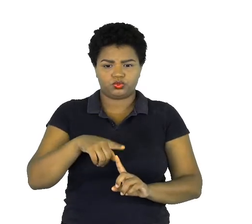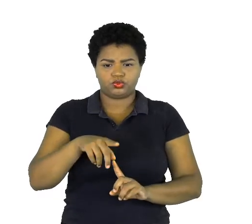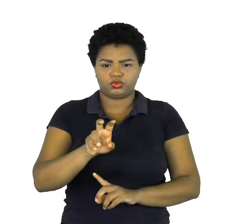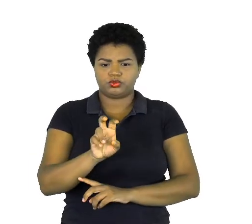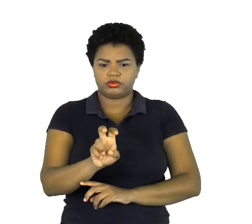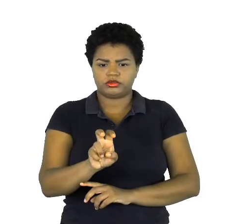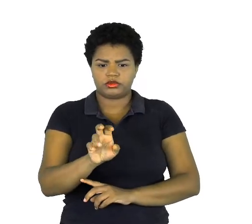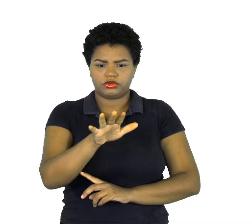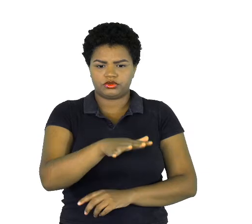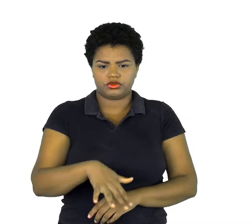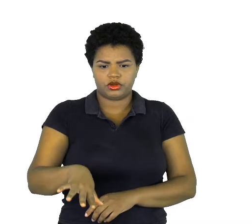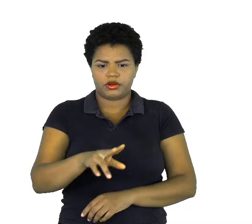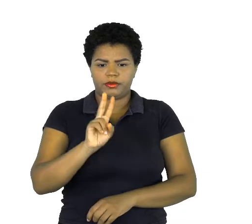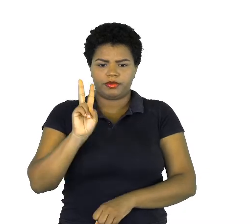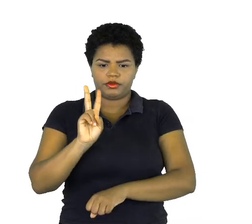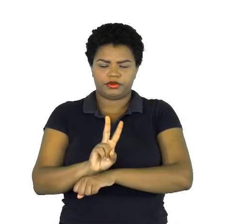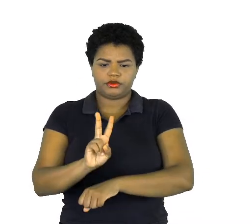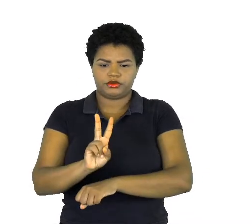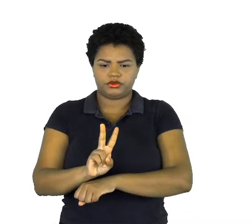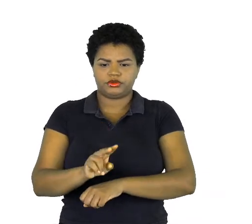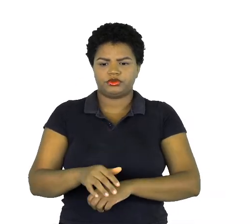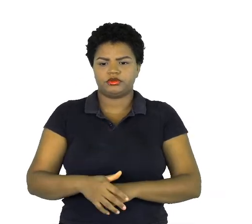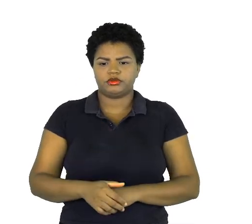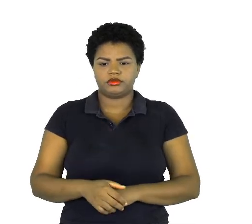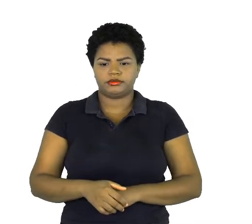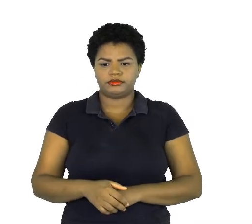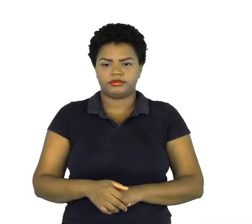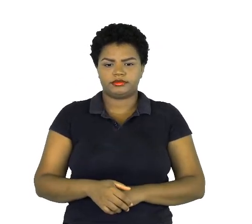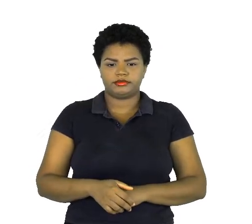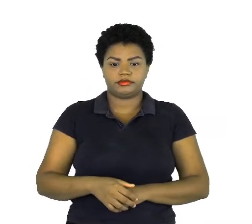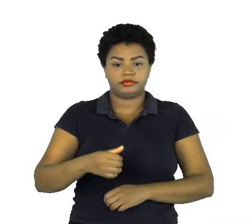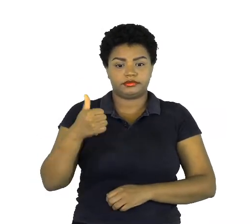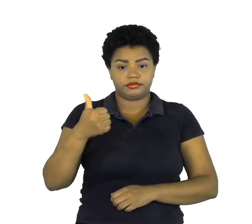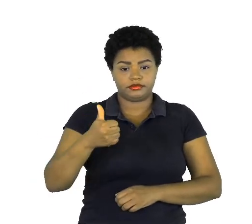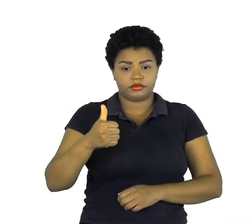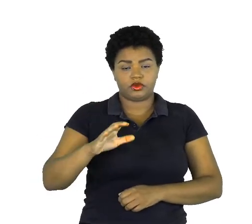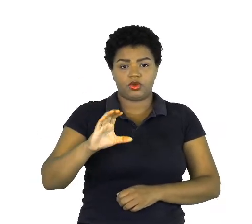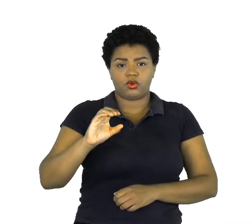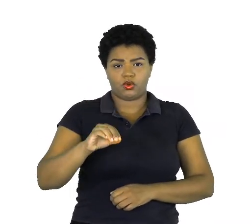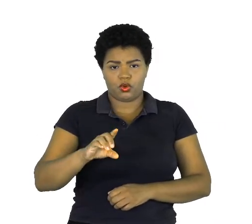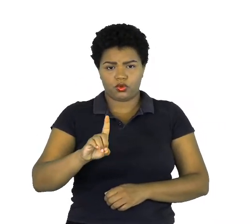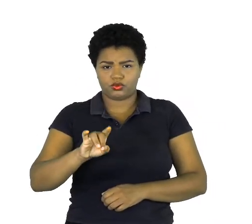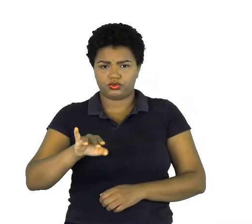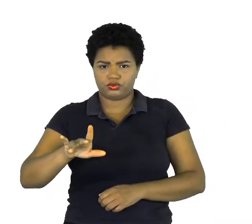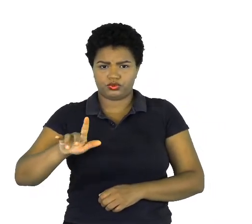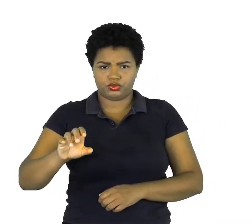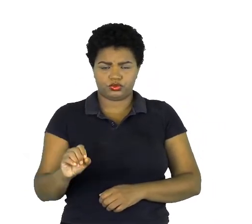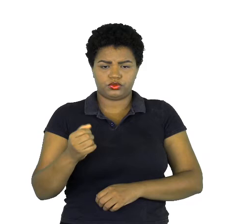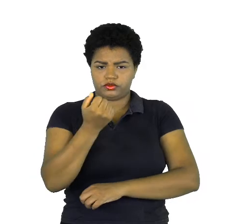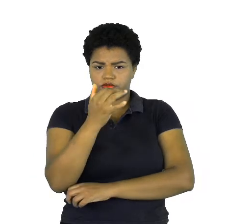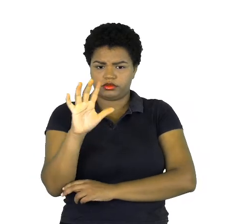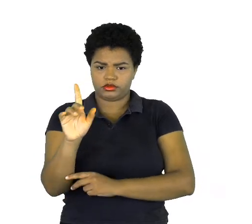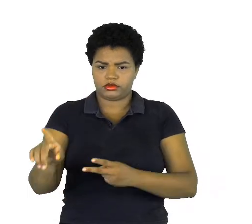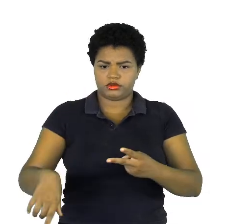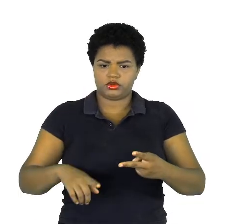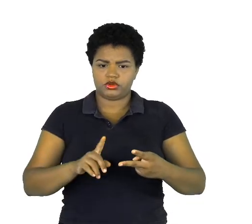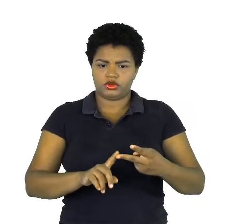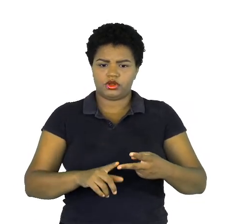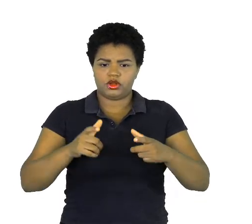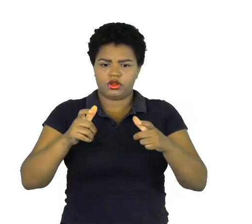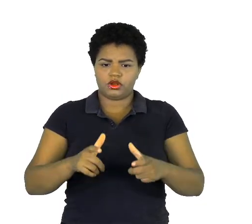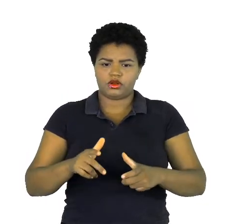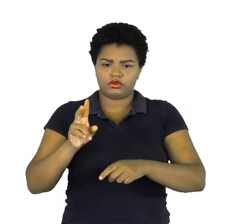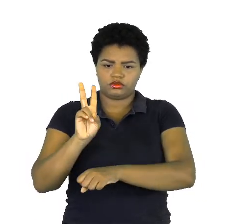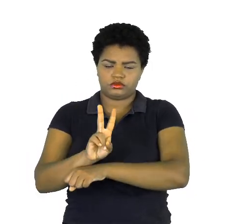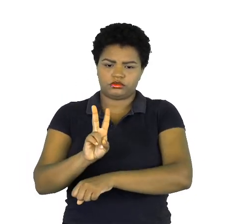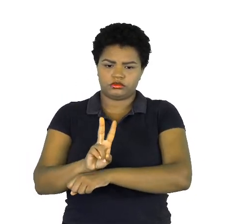protegidas. Quinto, vamos repetir, primeiro, Código Florestal, segundo, unidade de conservação, terceiro, sítio